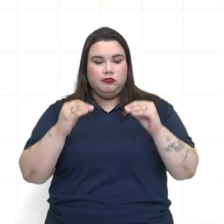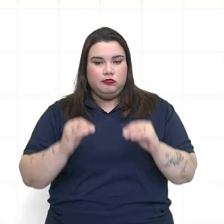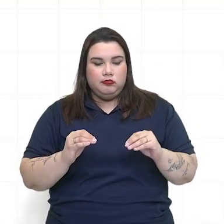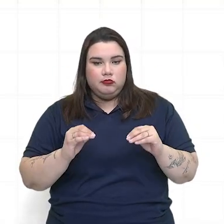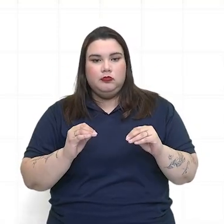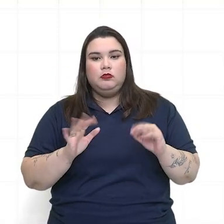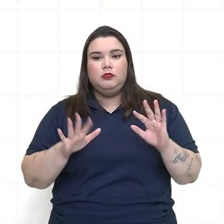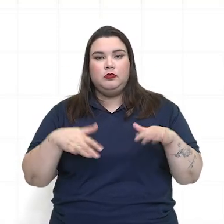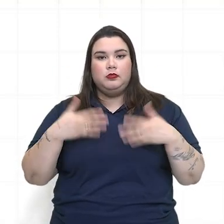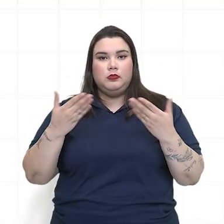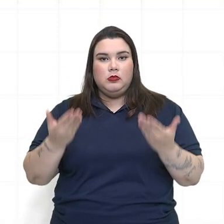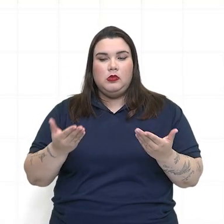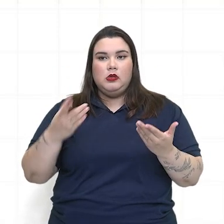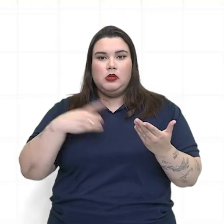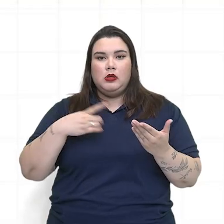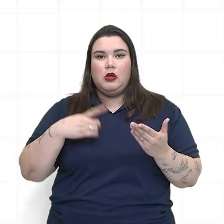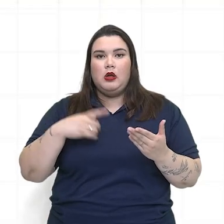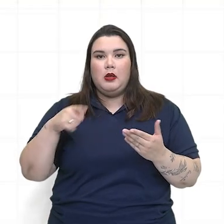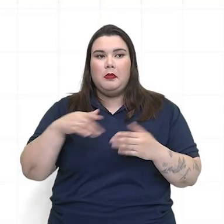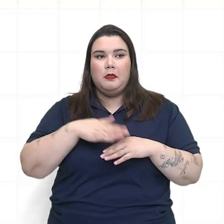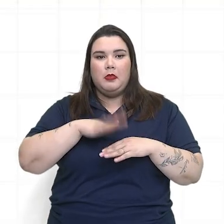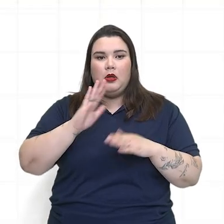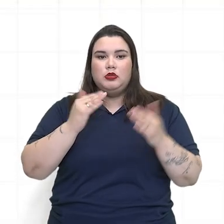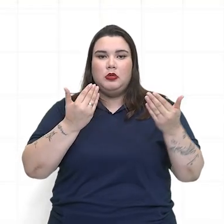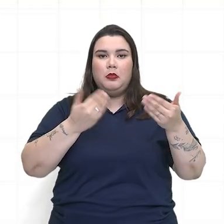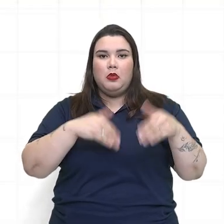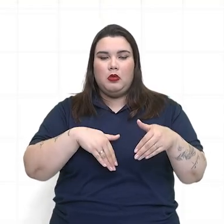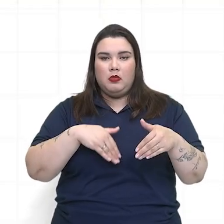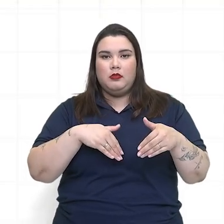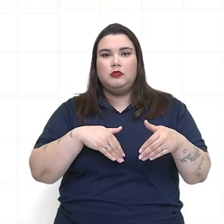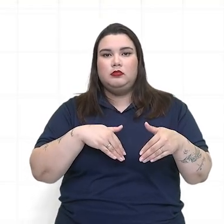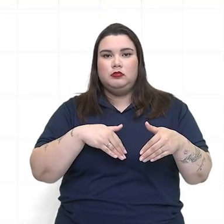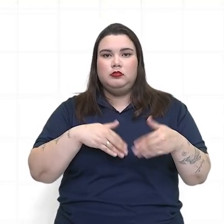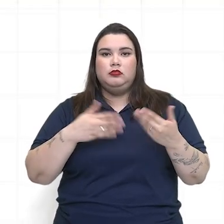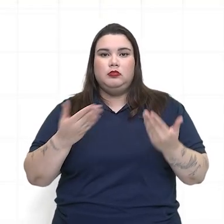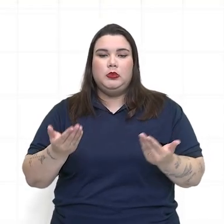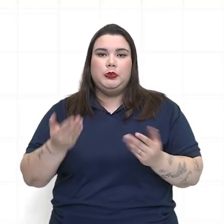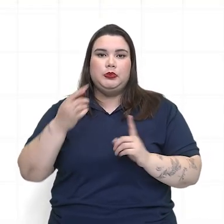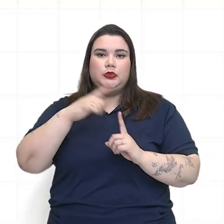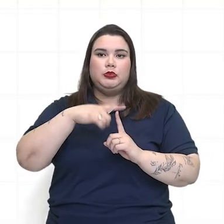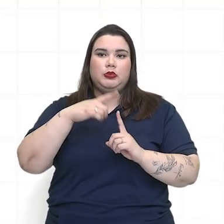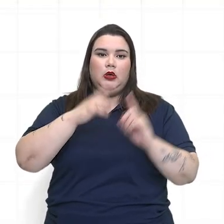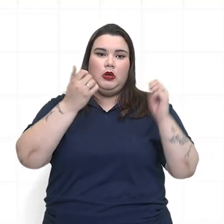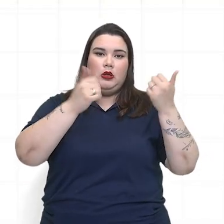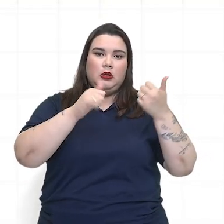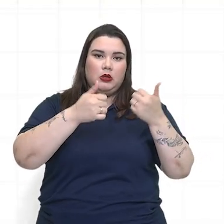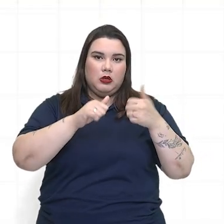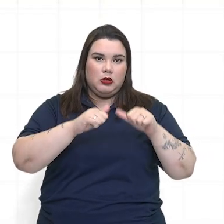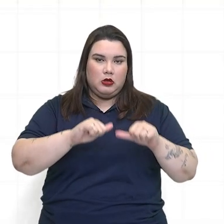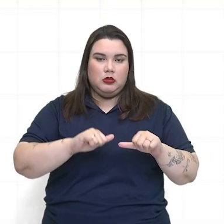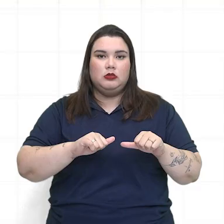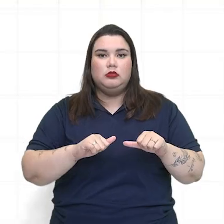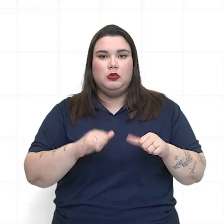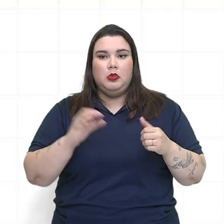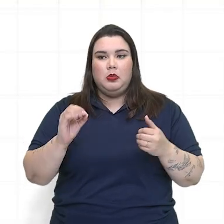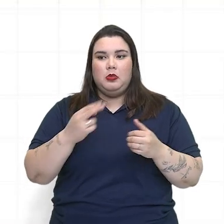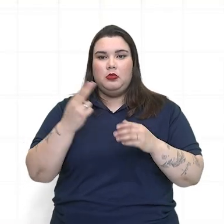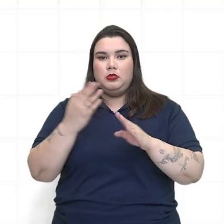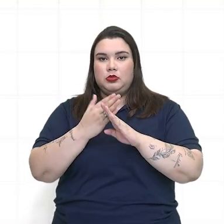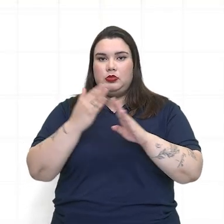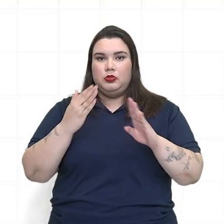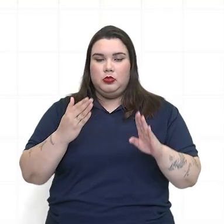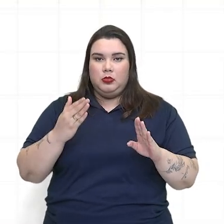são as mais frequentes em avaliações, né, externas, né, seja ela de análise, né, de